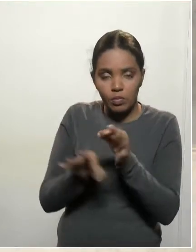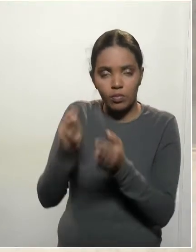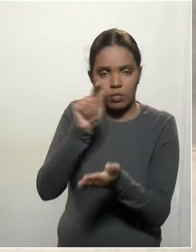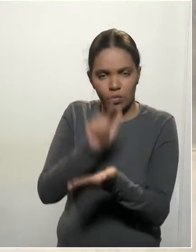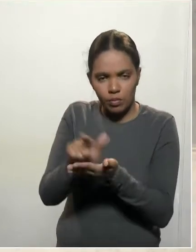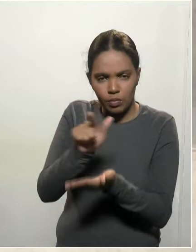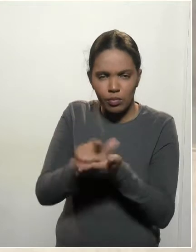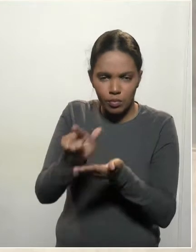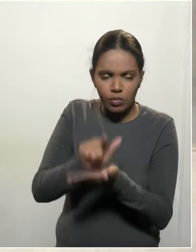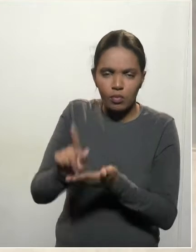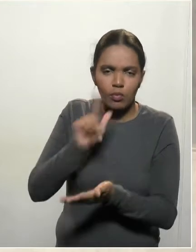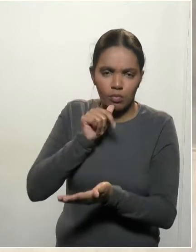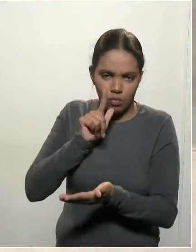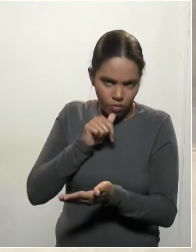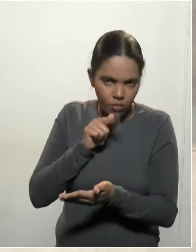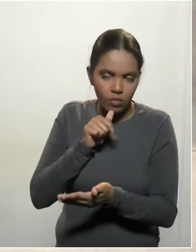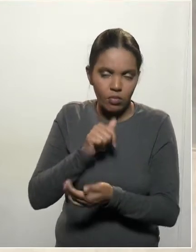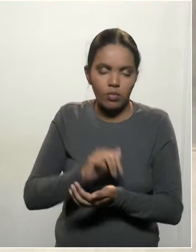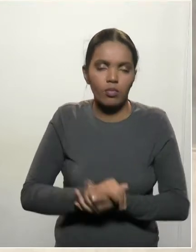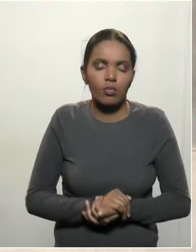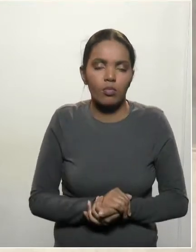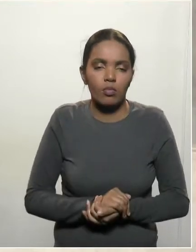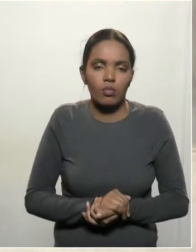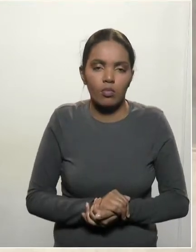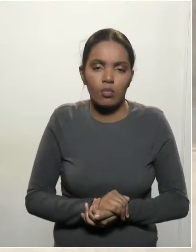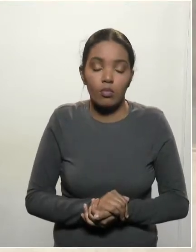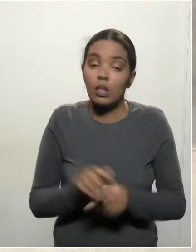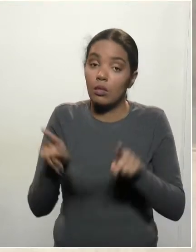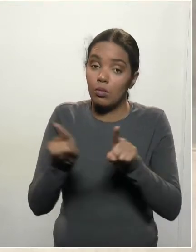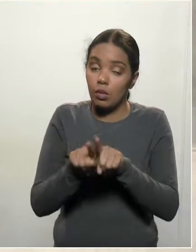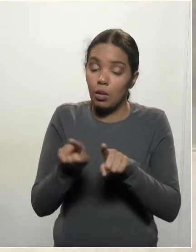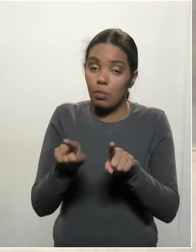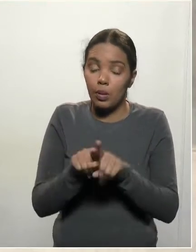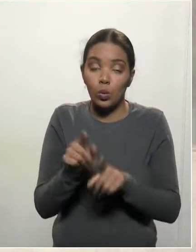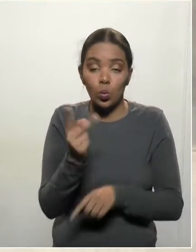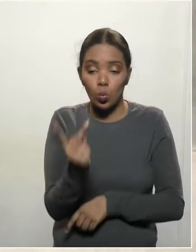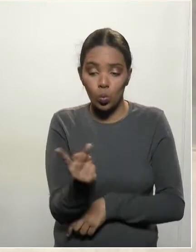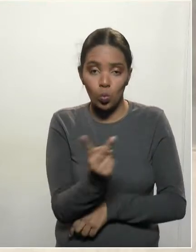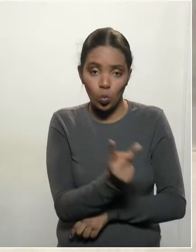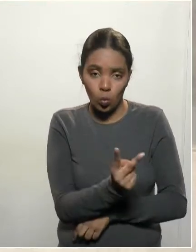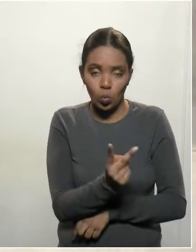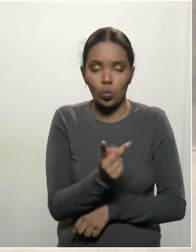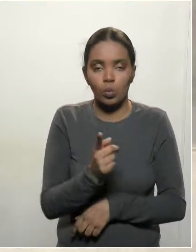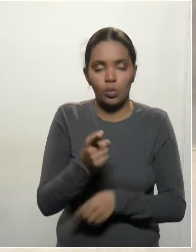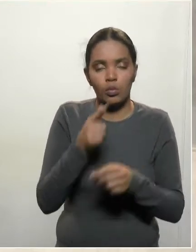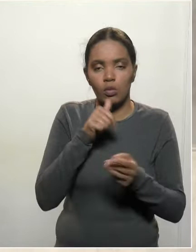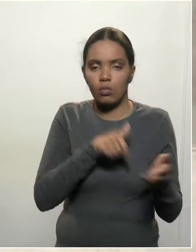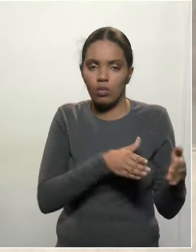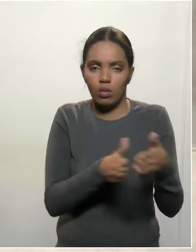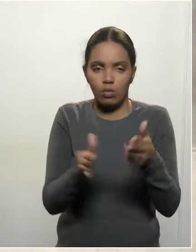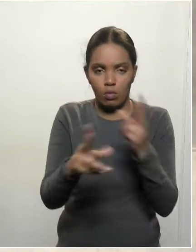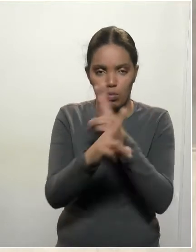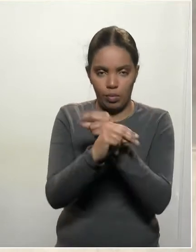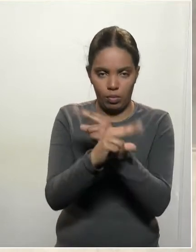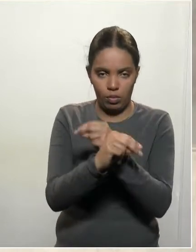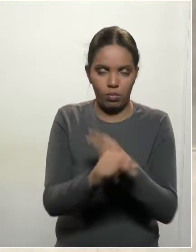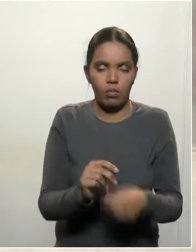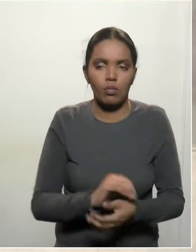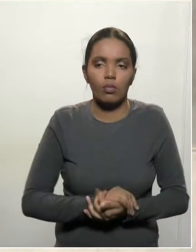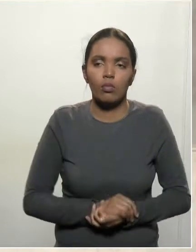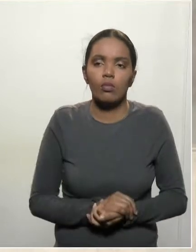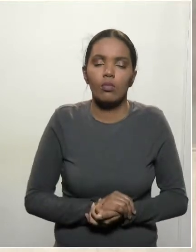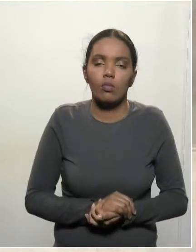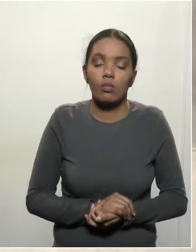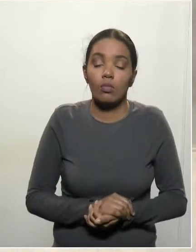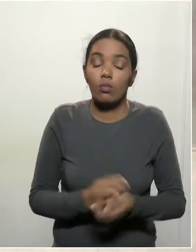tratamento de água e duplicação da adutora do rio Pato Branco, que